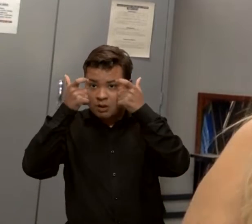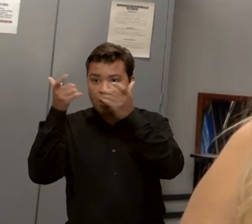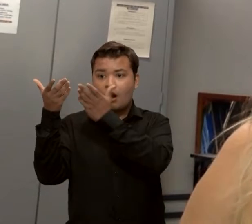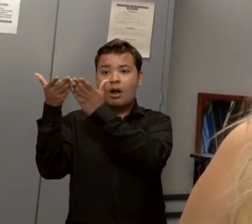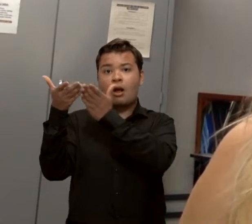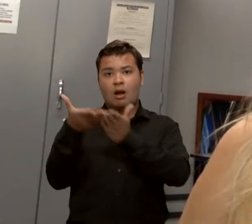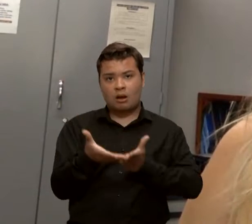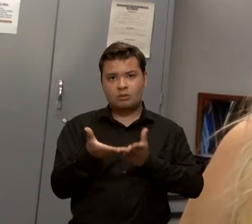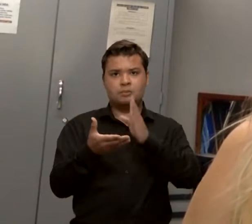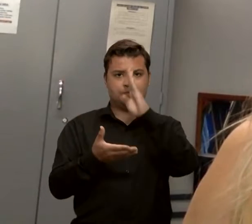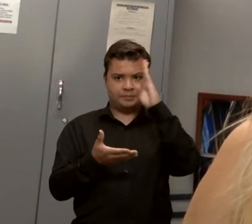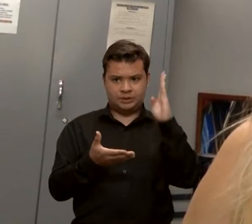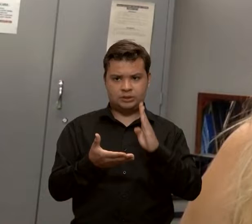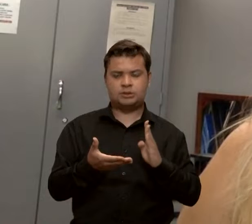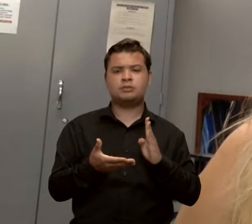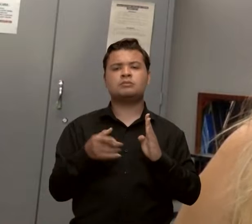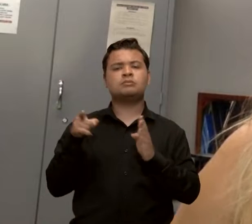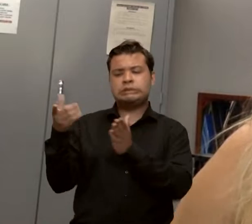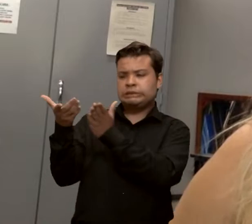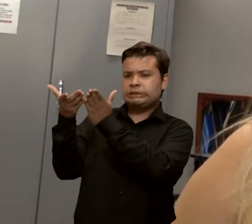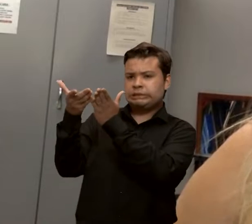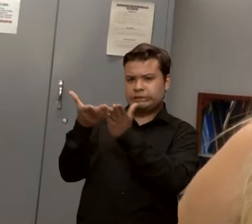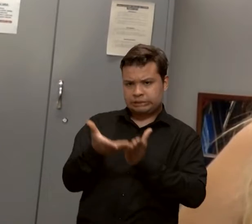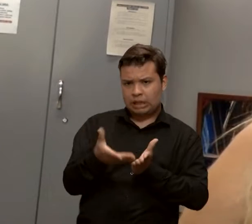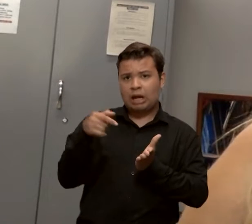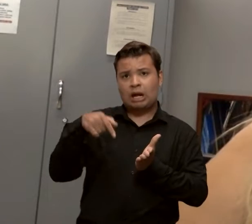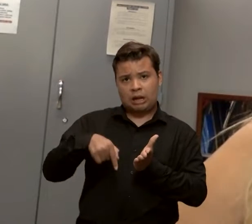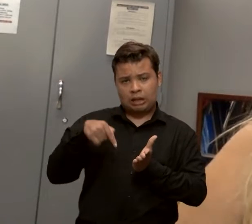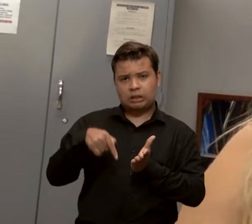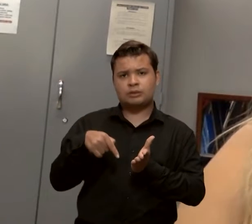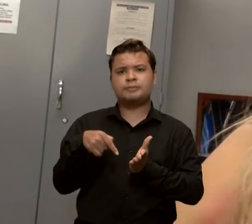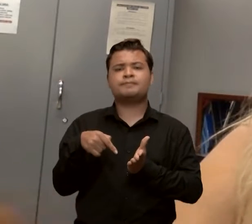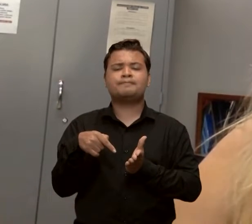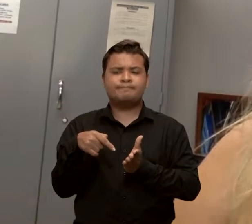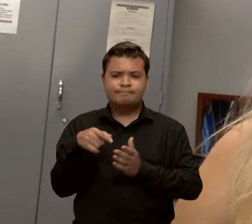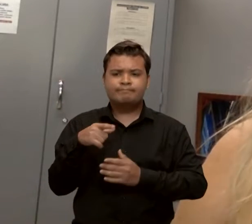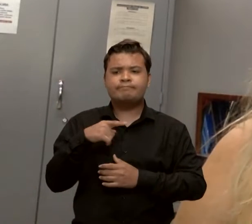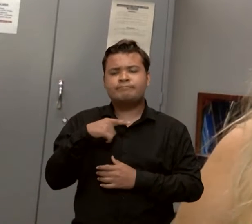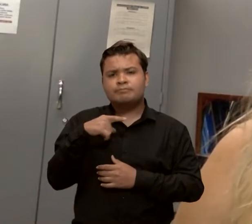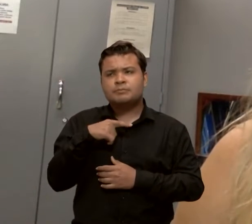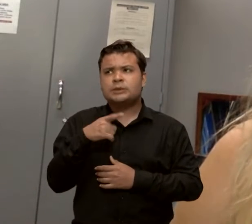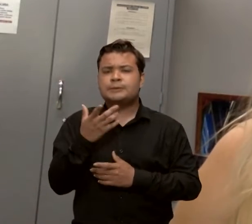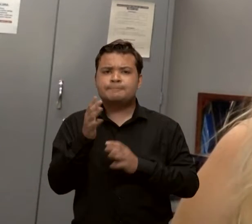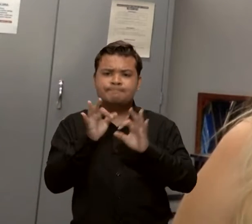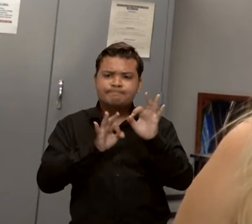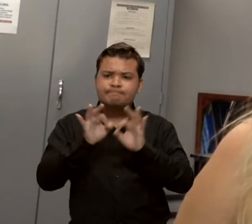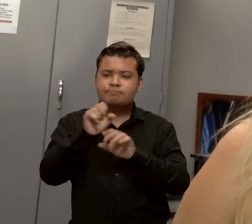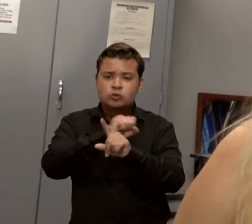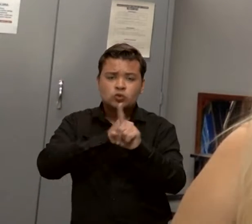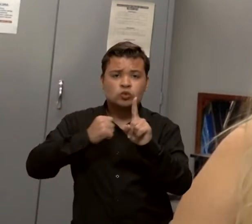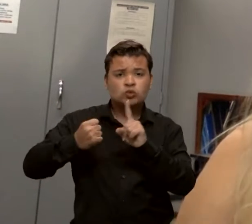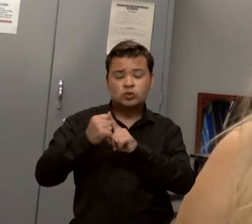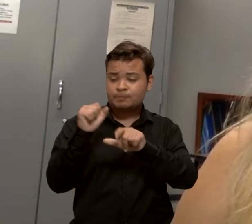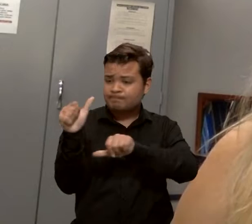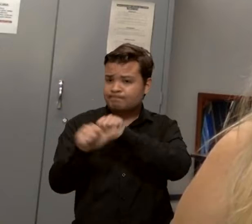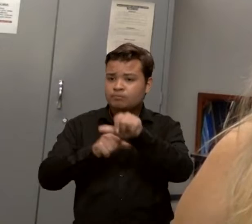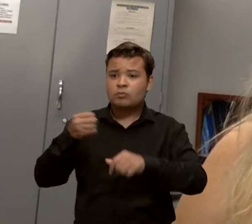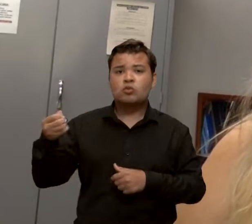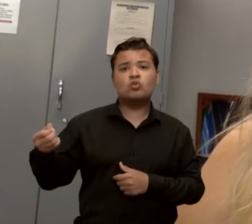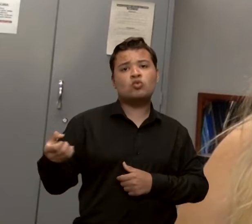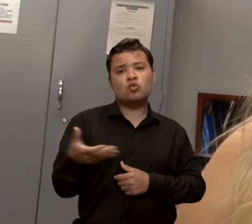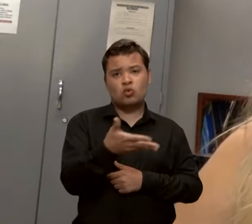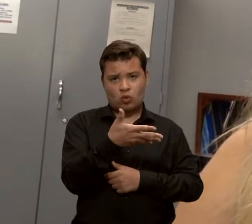dessa chegada, a partir de uma nova configuração social existente